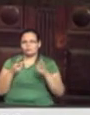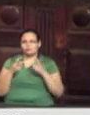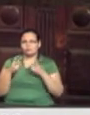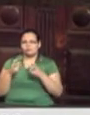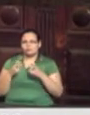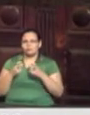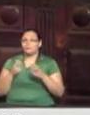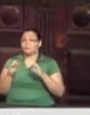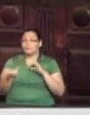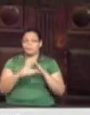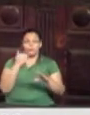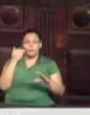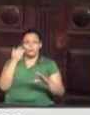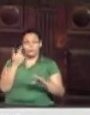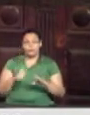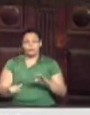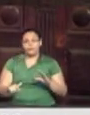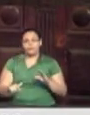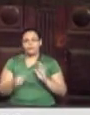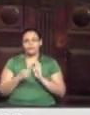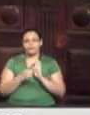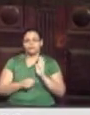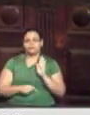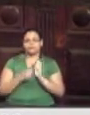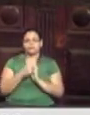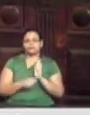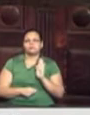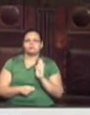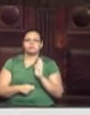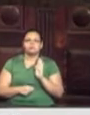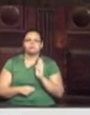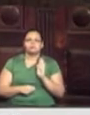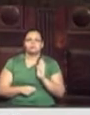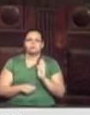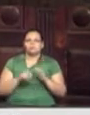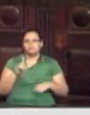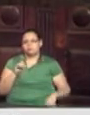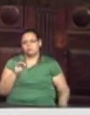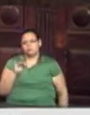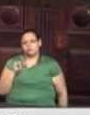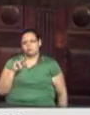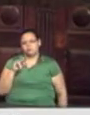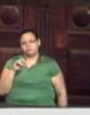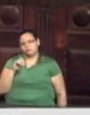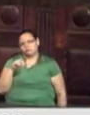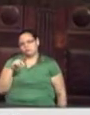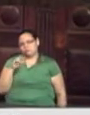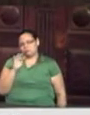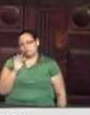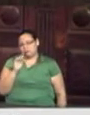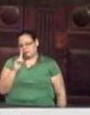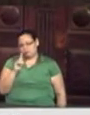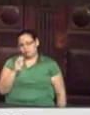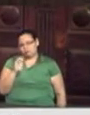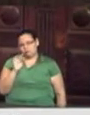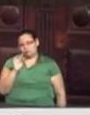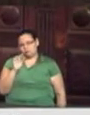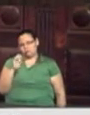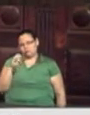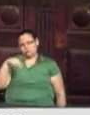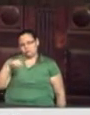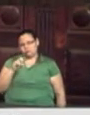uma outra nota da Defensoria, quando diz que recebemos os 70 parlamentares,